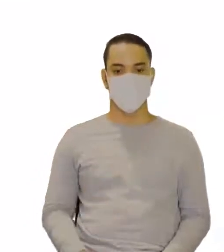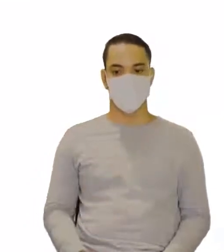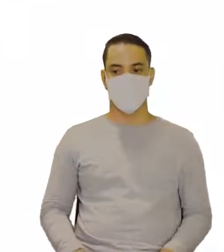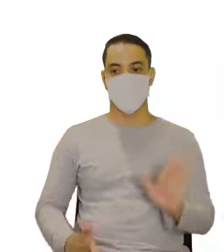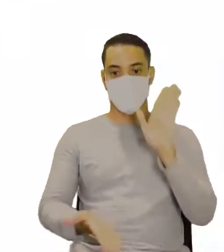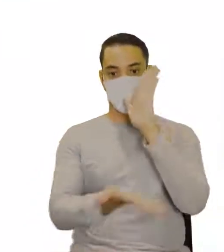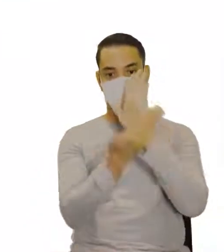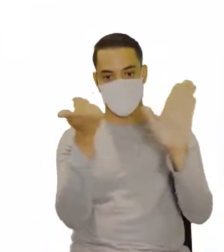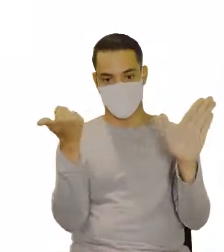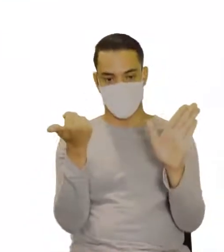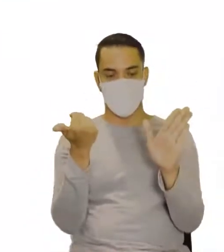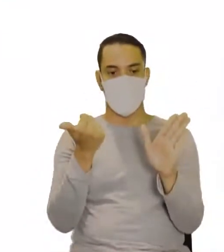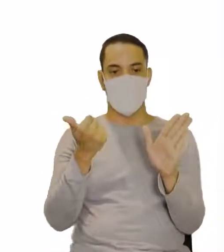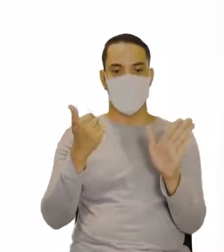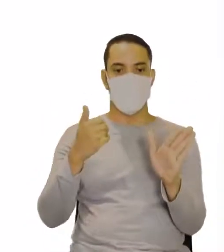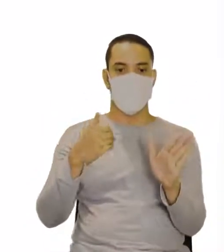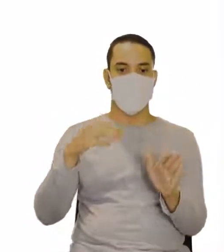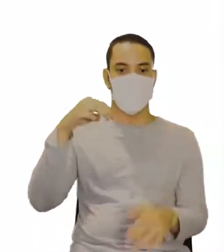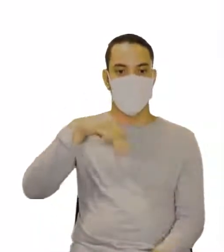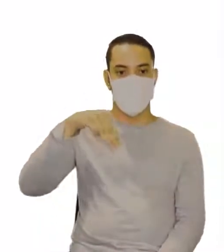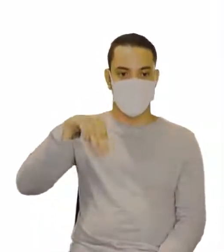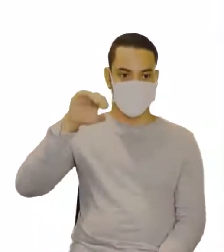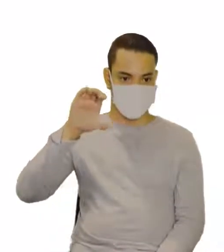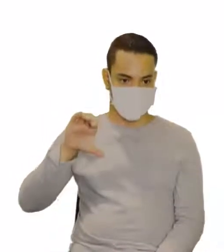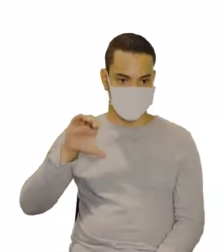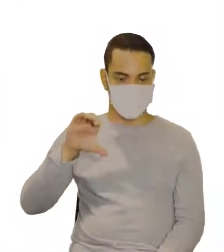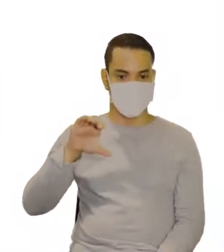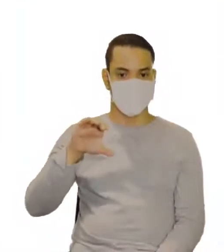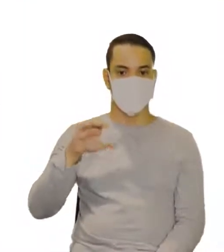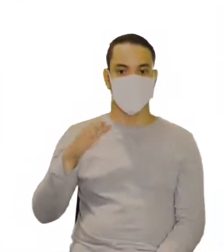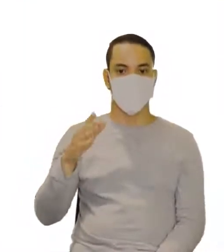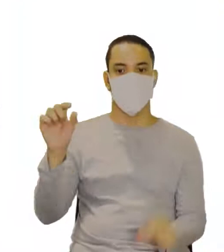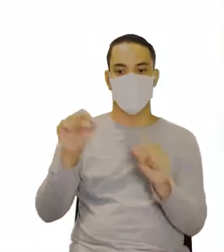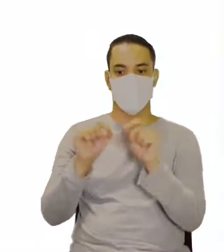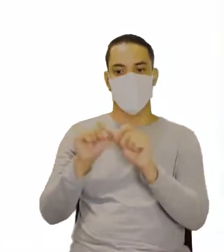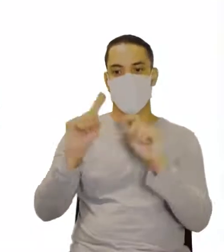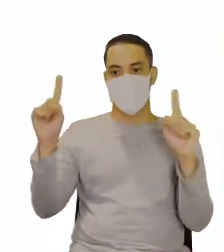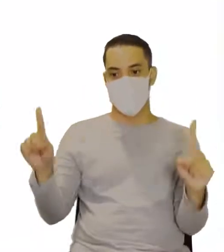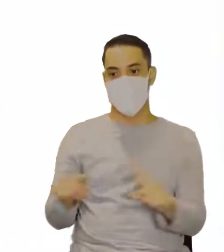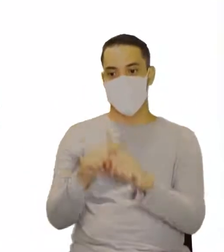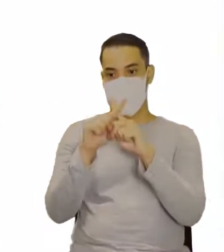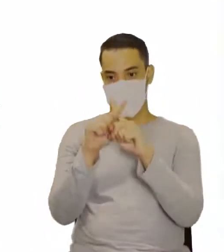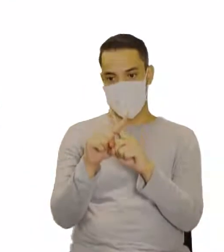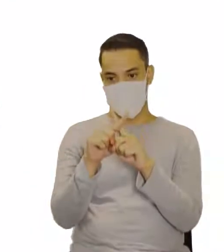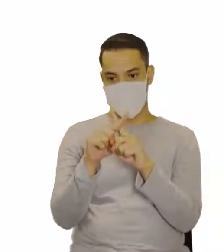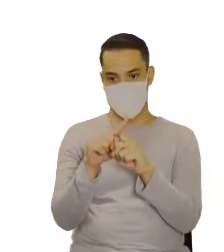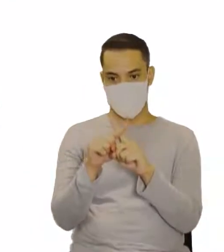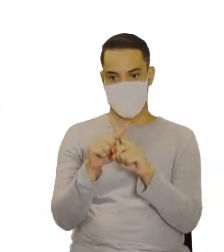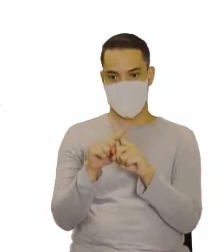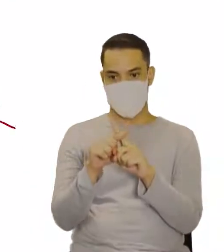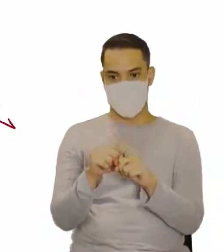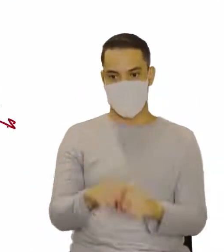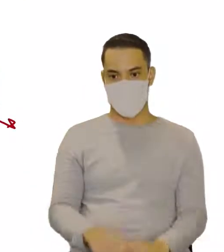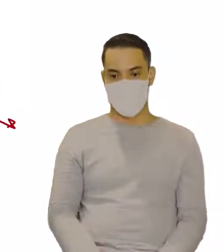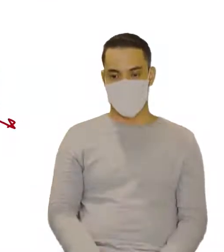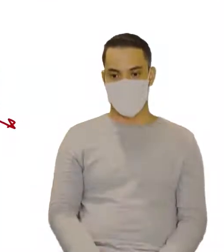Tira o mínimo, né, MMC, faz ali, multiplica, ok?